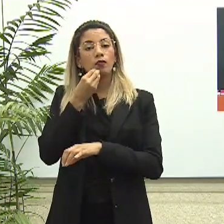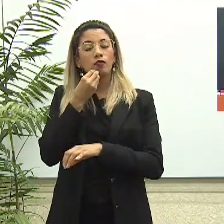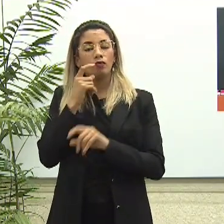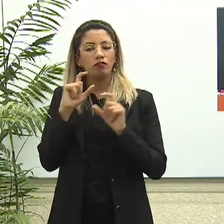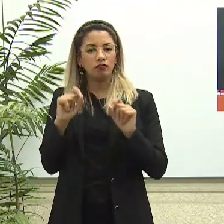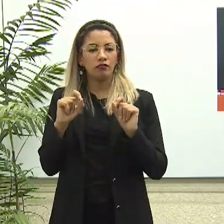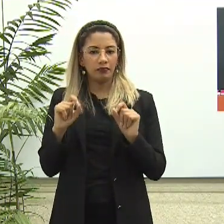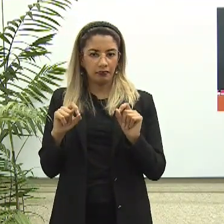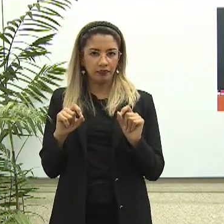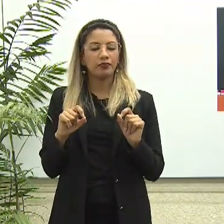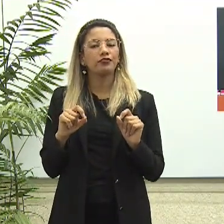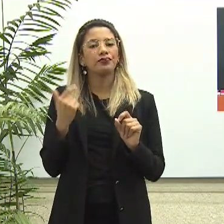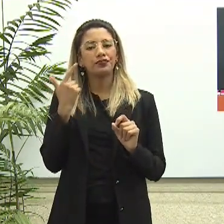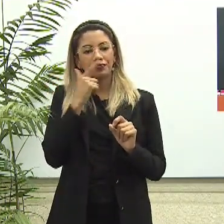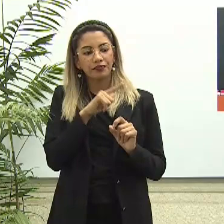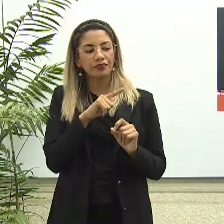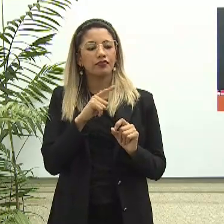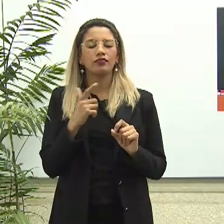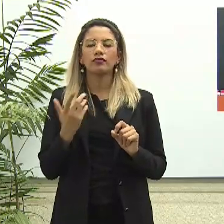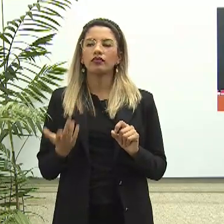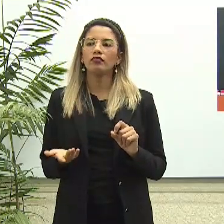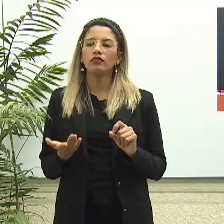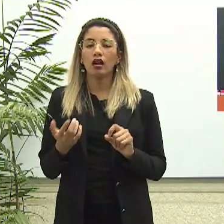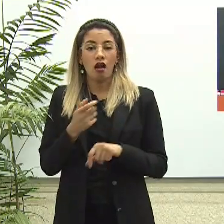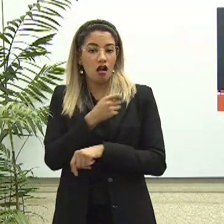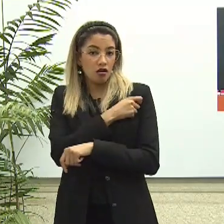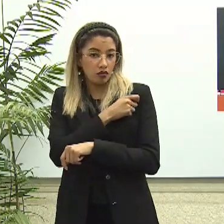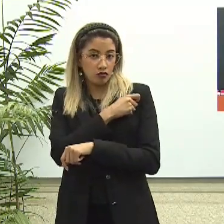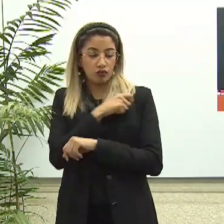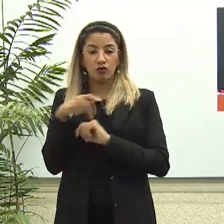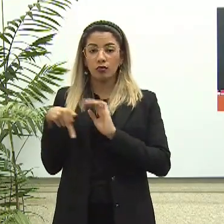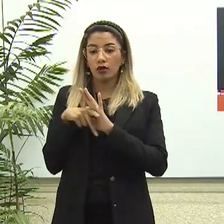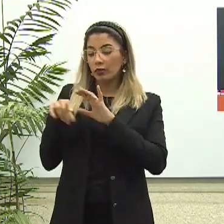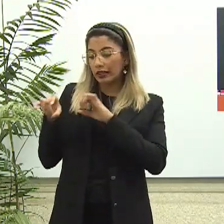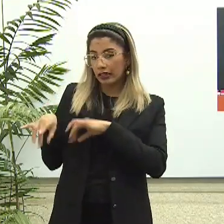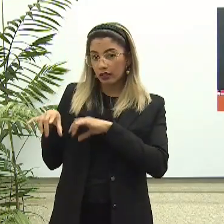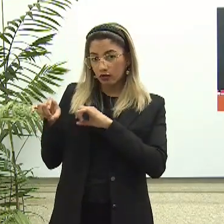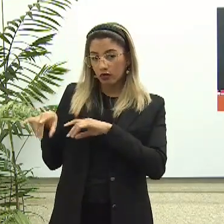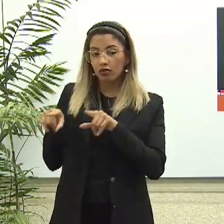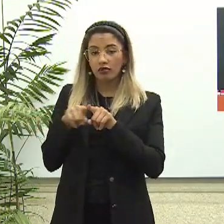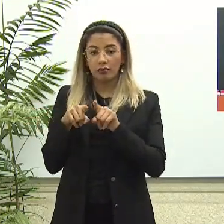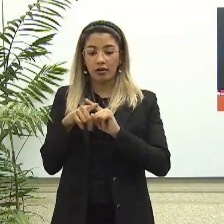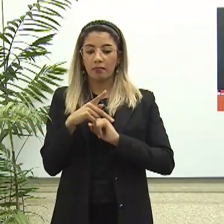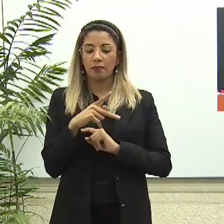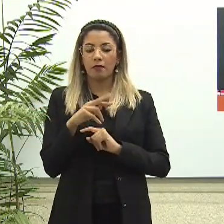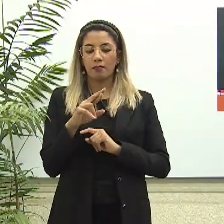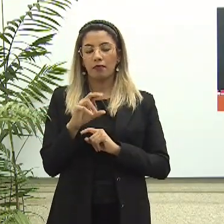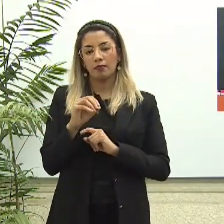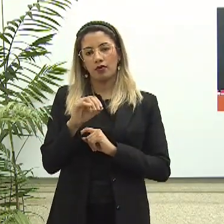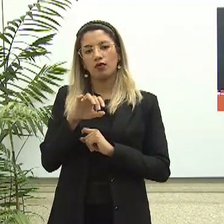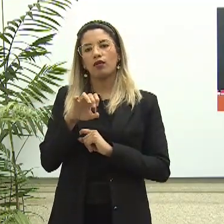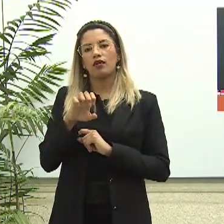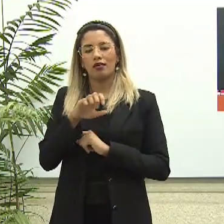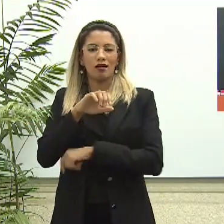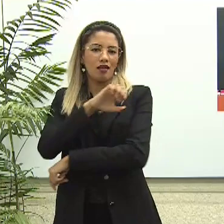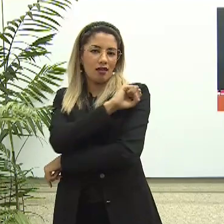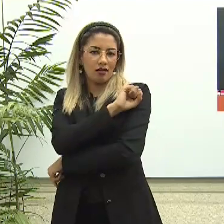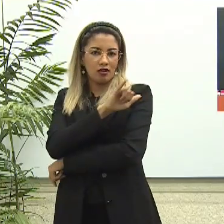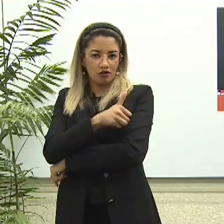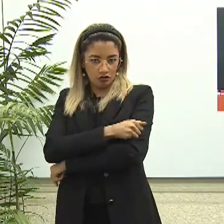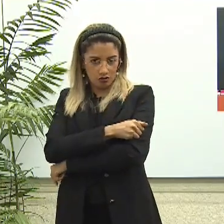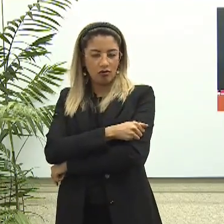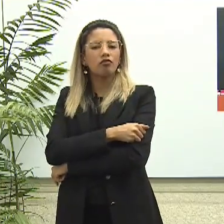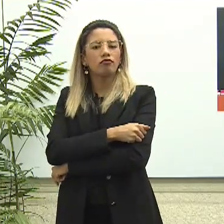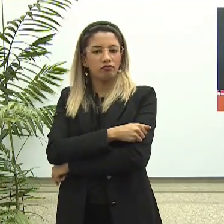de aproximar com os alunos do tecnólogo também tinha alunos de proeja isso que é interessante no instituto federal né você dá aula no